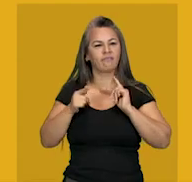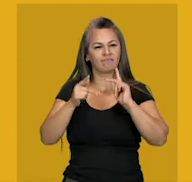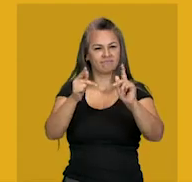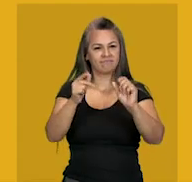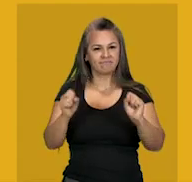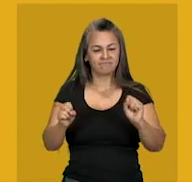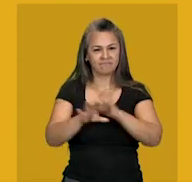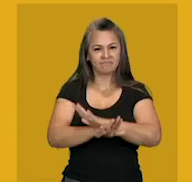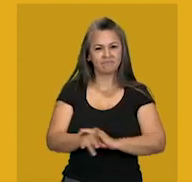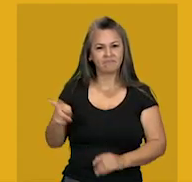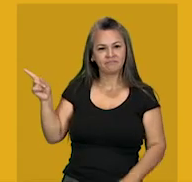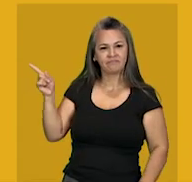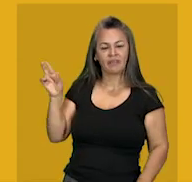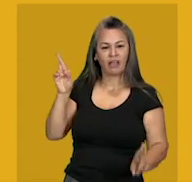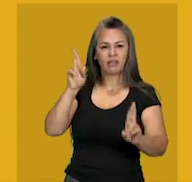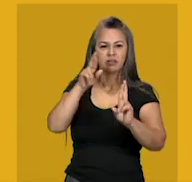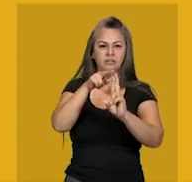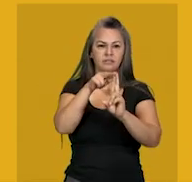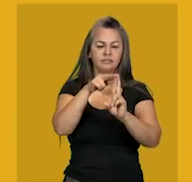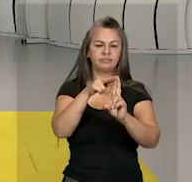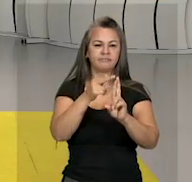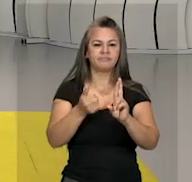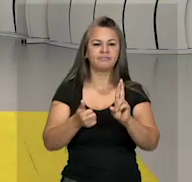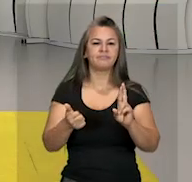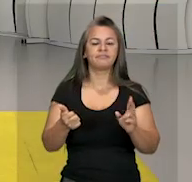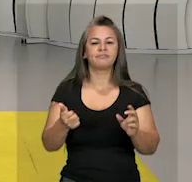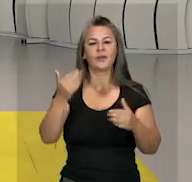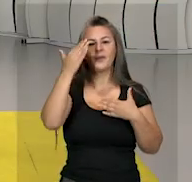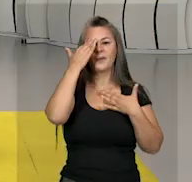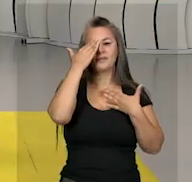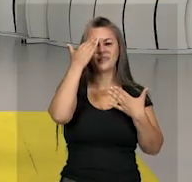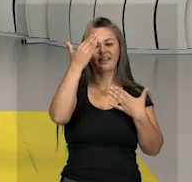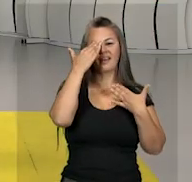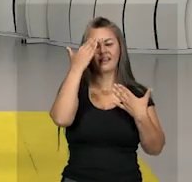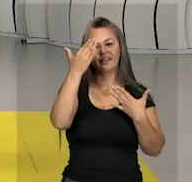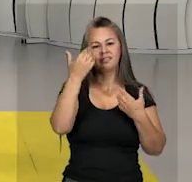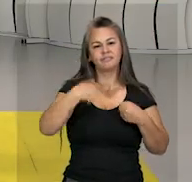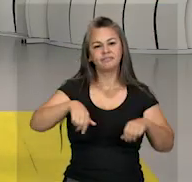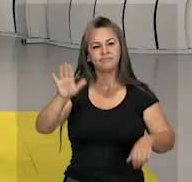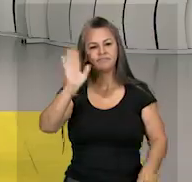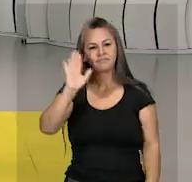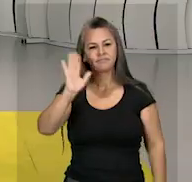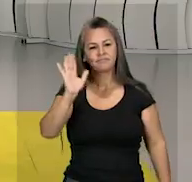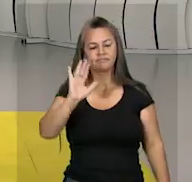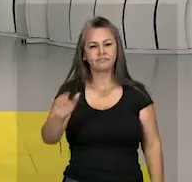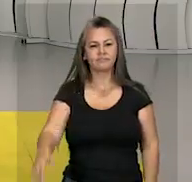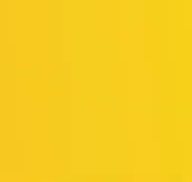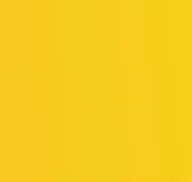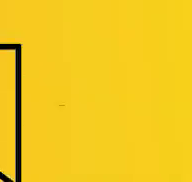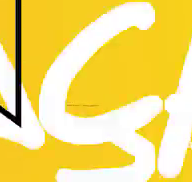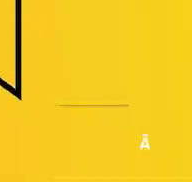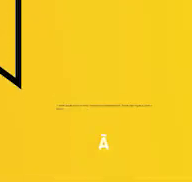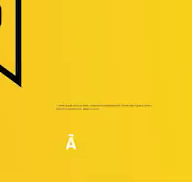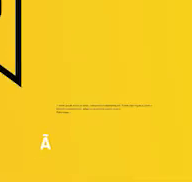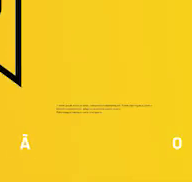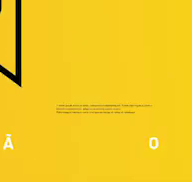na Oceania. Essas são as referências utilizadas. Muito obrigado pela sua atenção e a gente se vê na próxima aula.